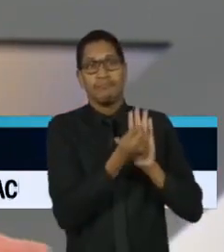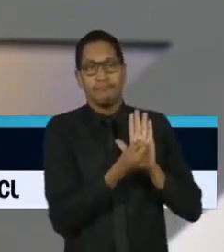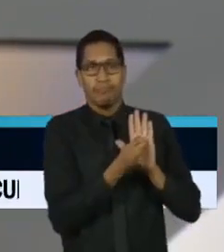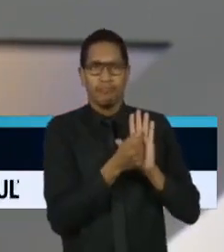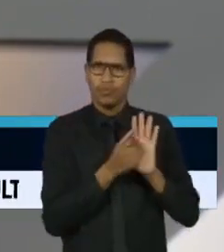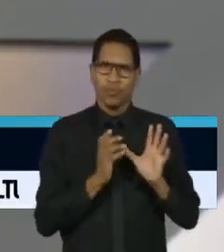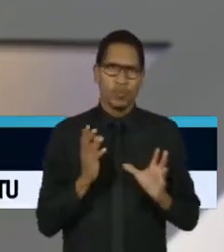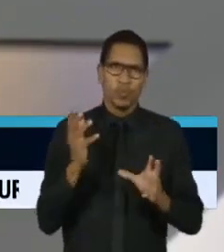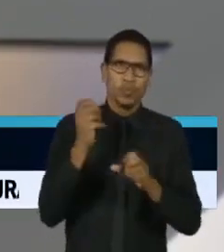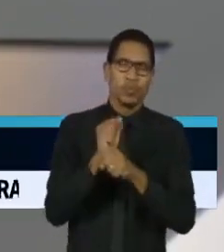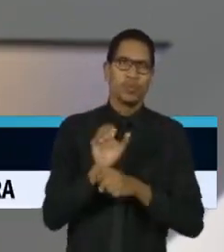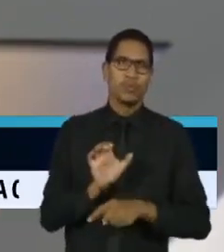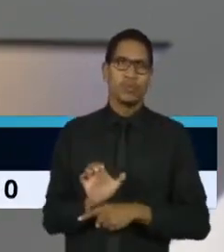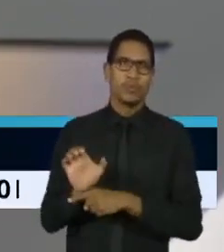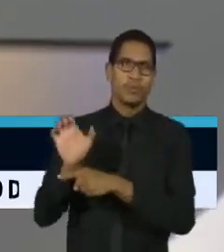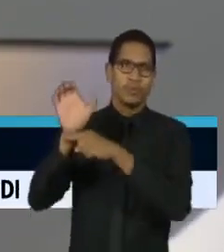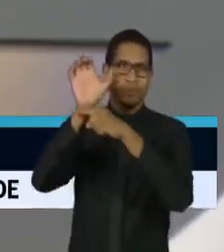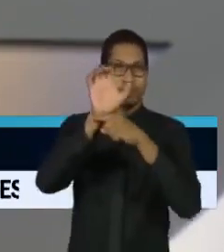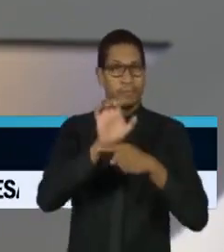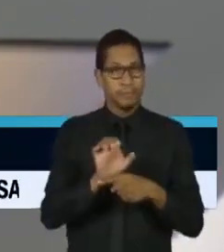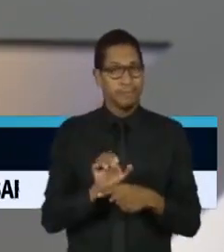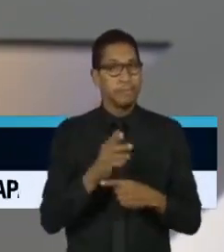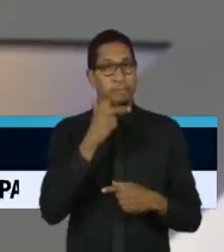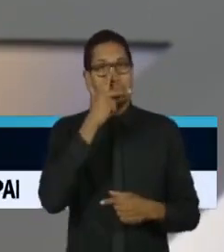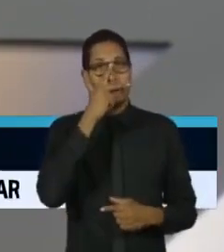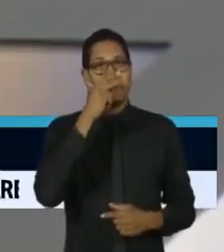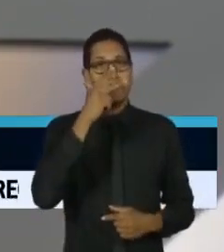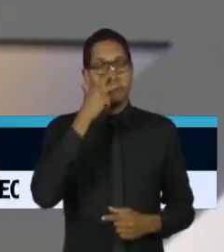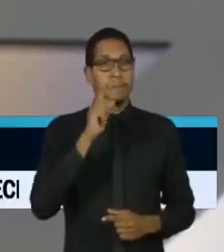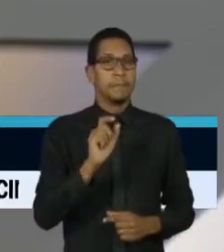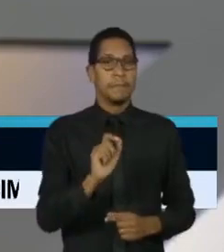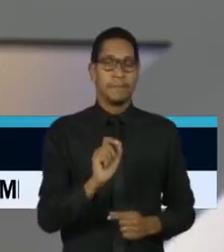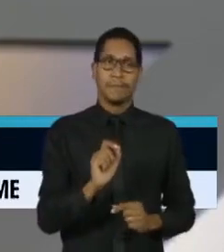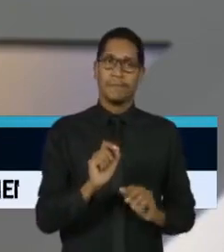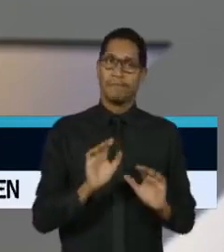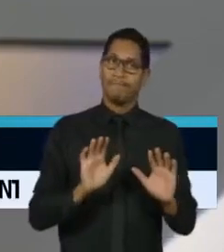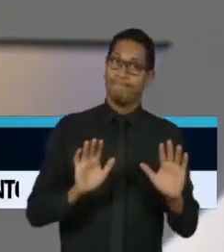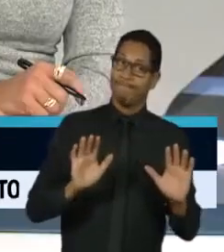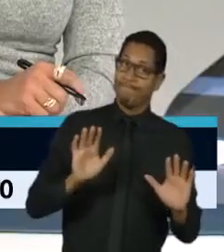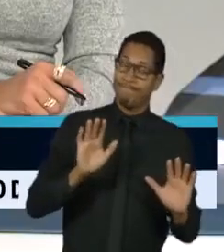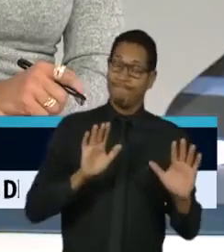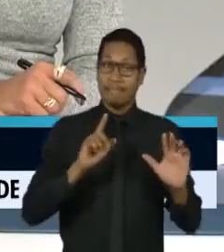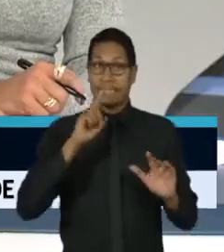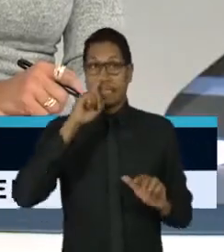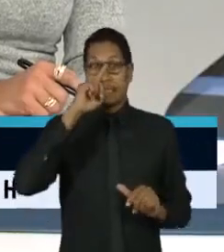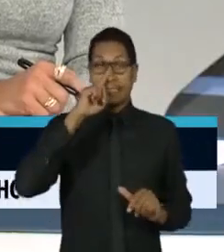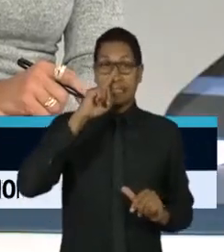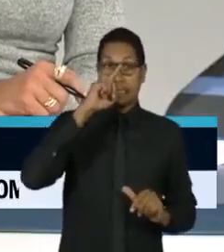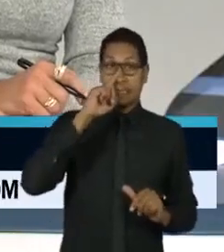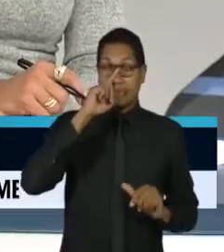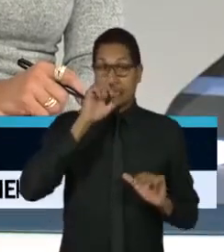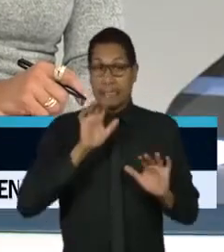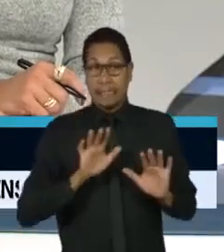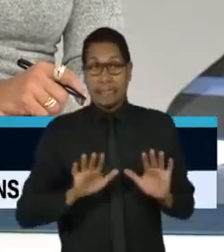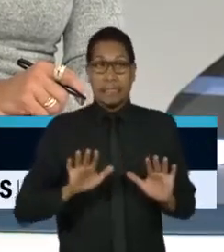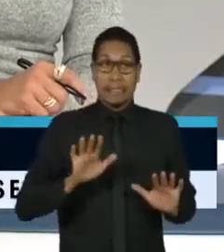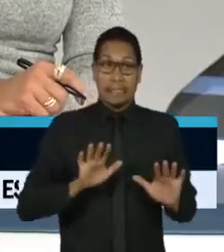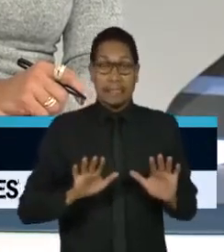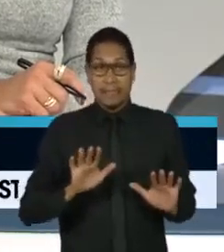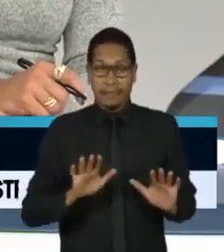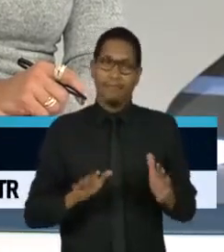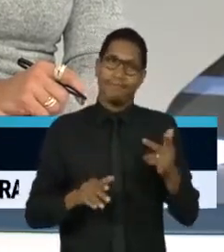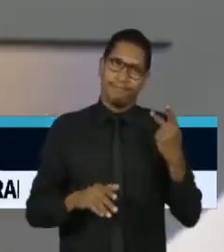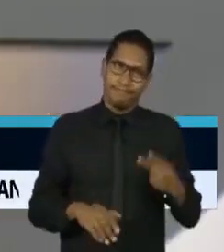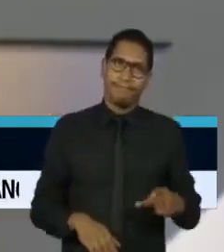do conjunto dos Estados eu tenho impressão que é um é um caminho muito arriscado do ponto de vista tributário é